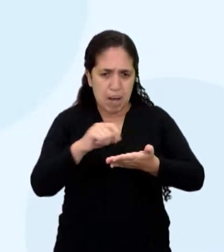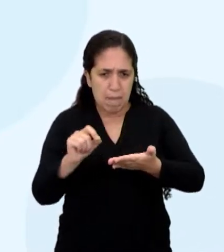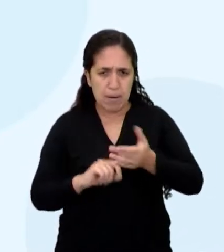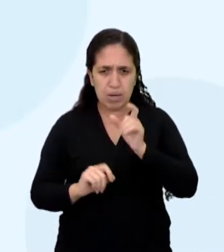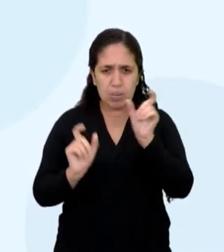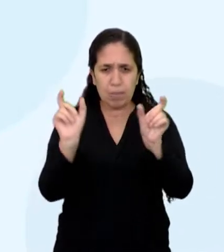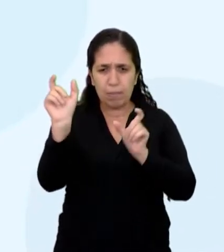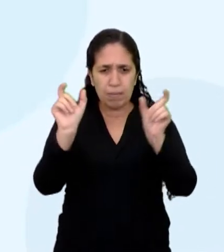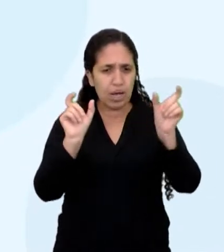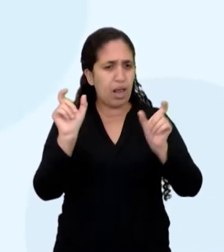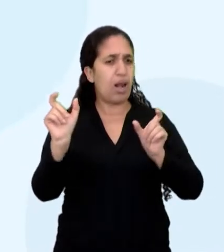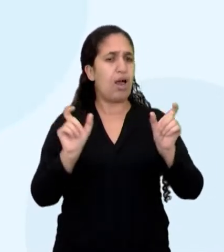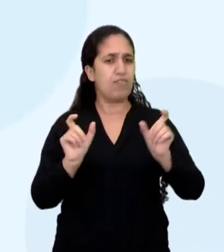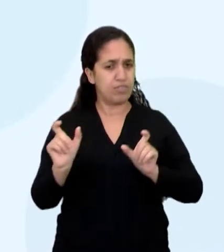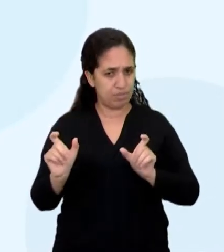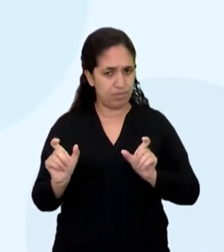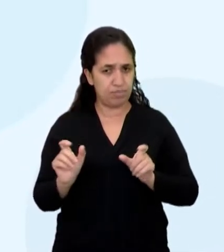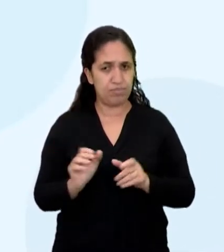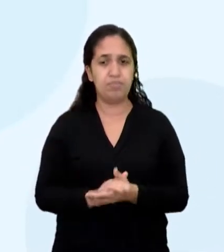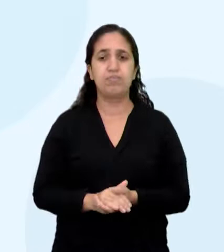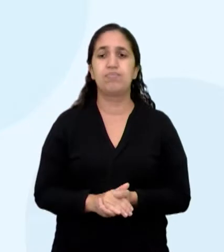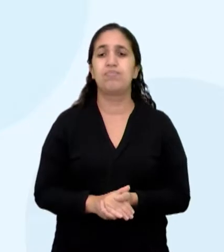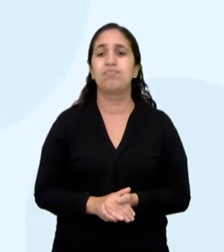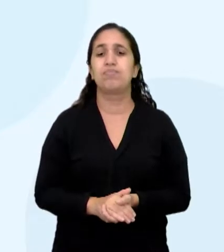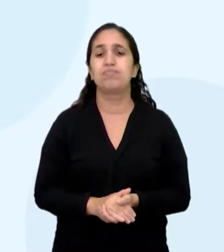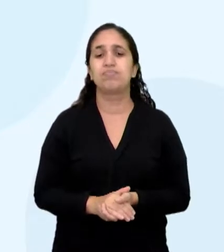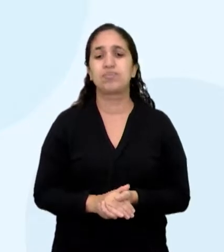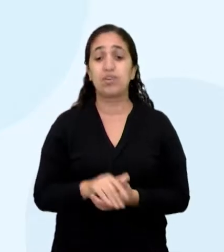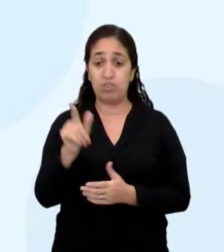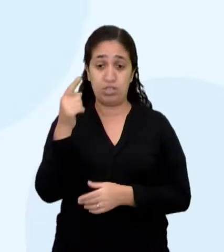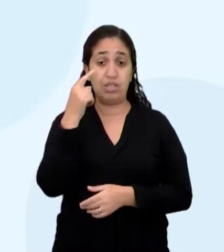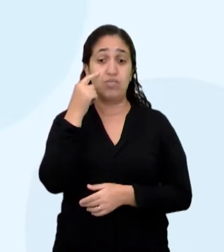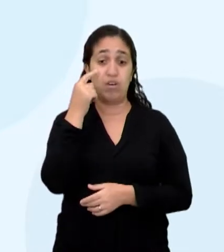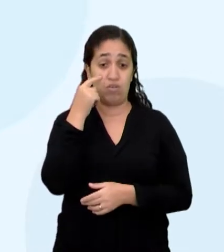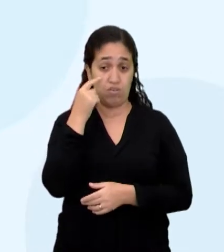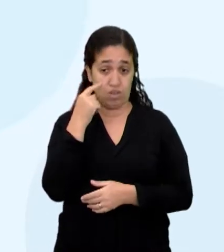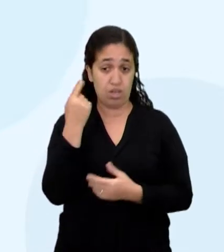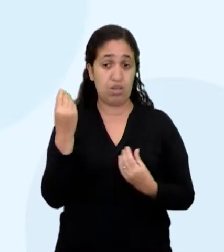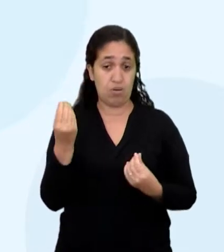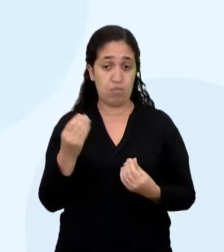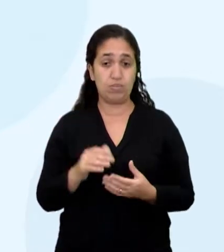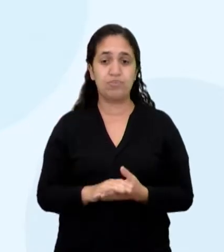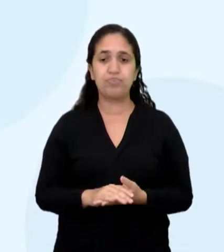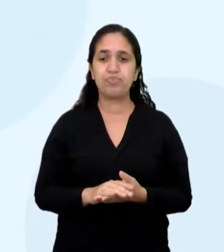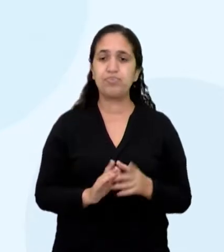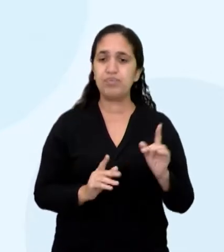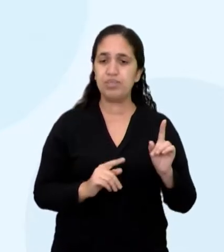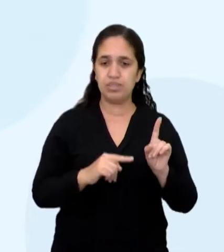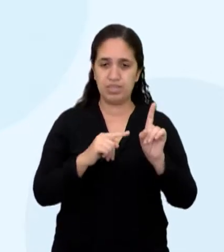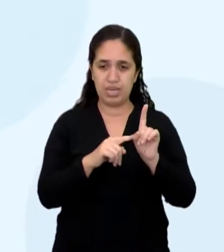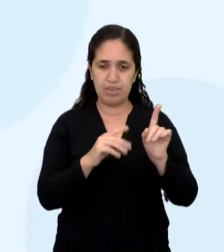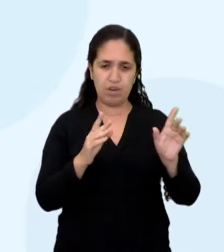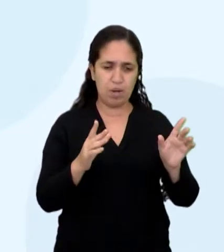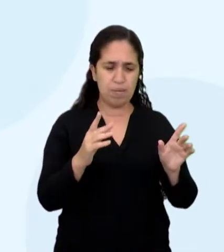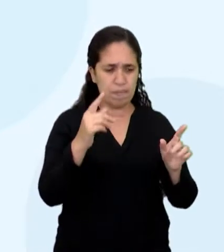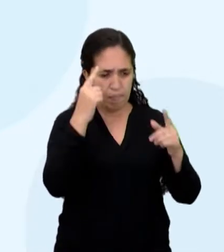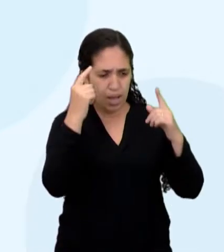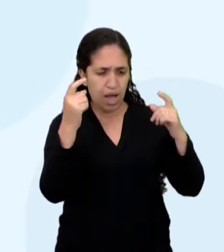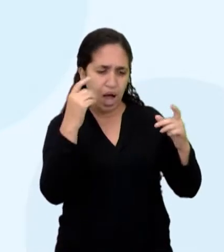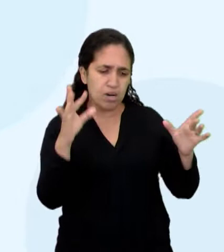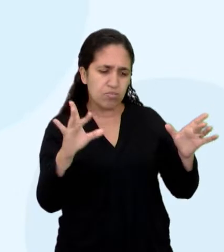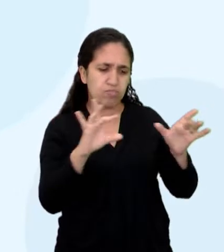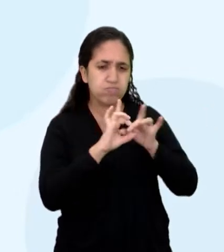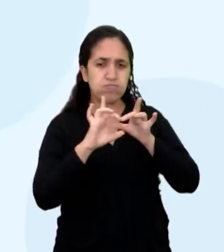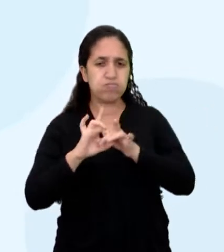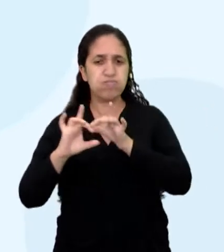palavras-chave no flipchart. A gente trouxe um flipchart aqui hoje, vocês vão ver daqui a pouco como vai funcionar. E o anfitrião deve conectar essas ideias e dar